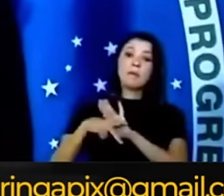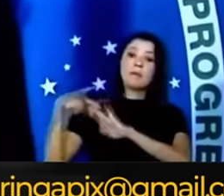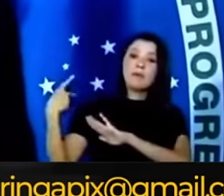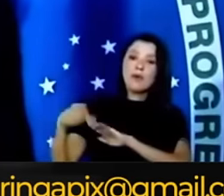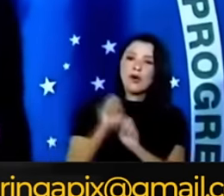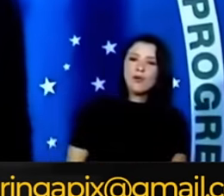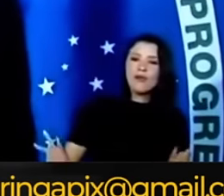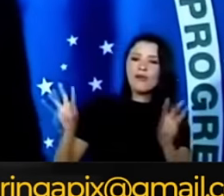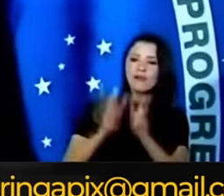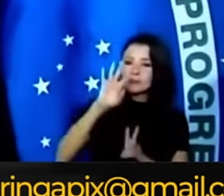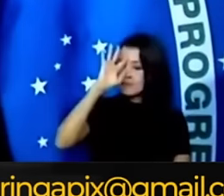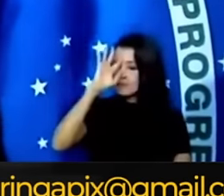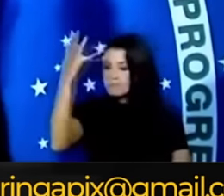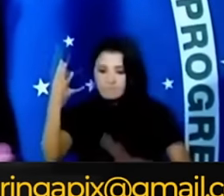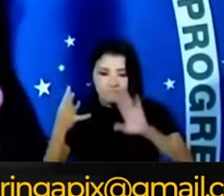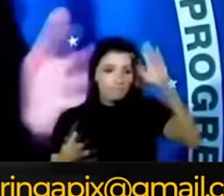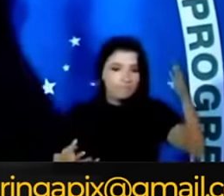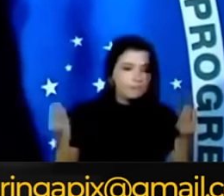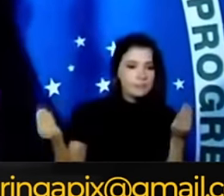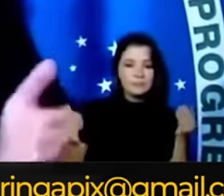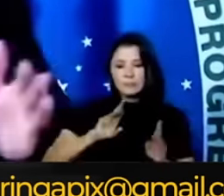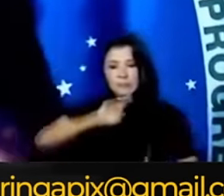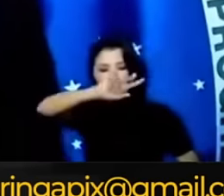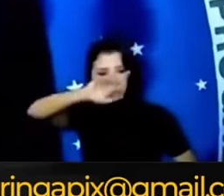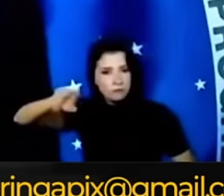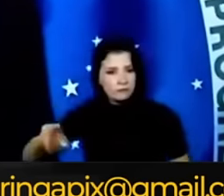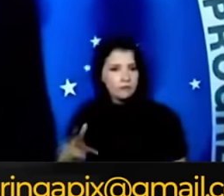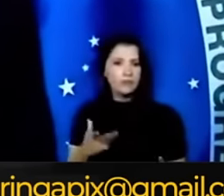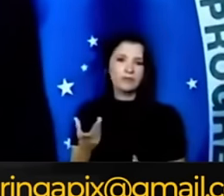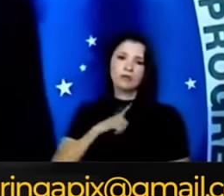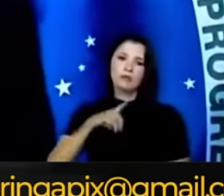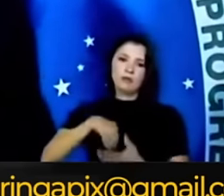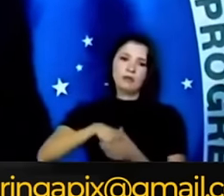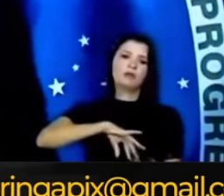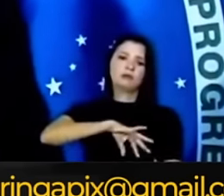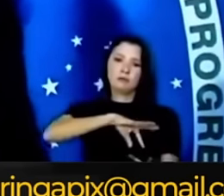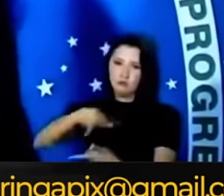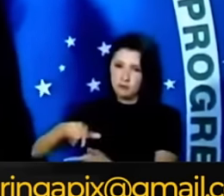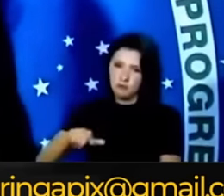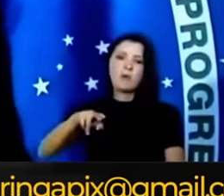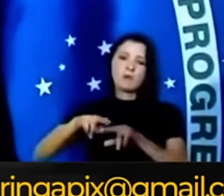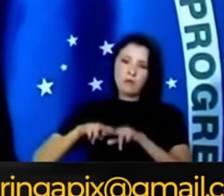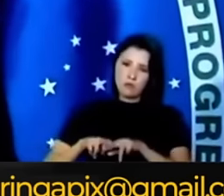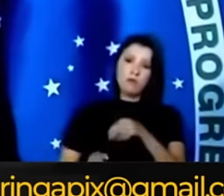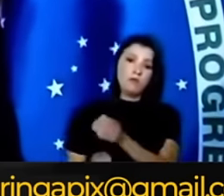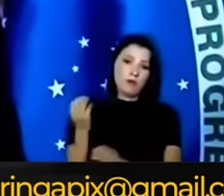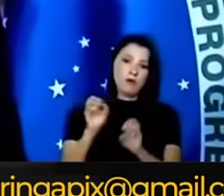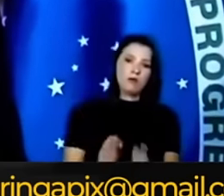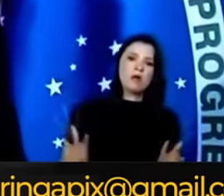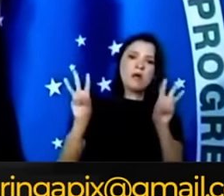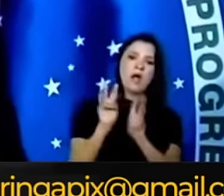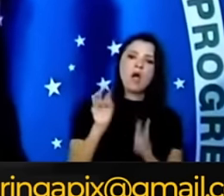a ajudar a decidir as soluções de controvérsia que existe no mundo é para isso que a ONU foi